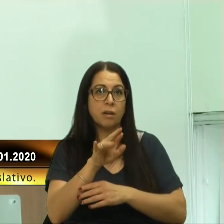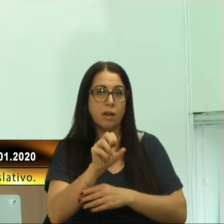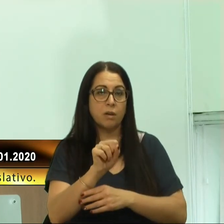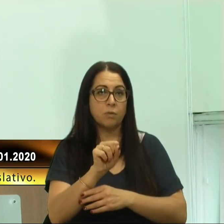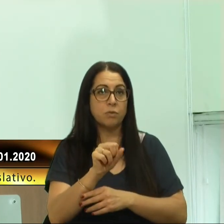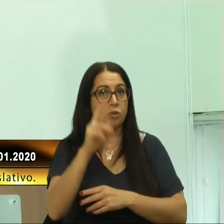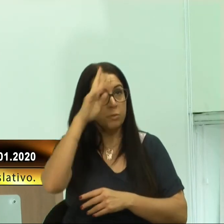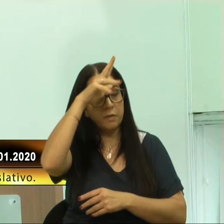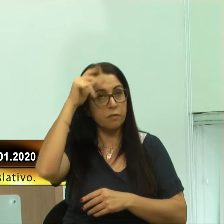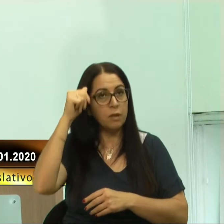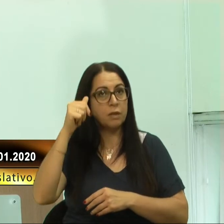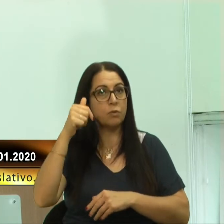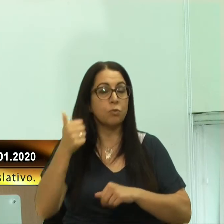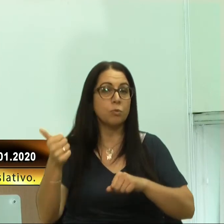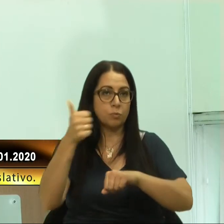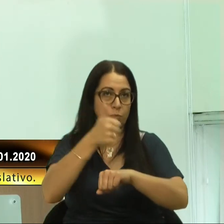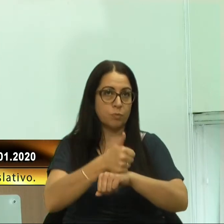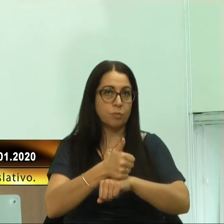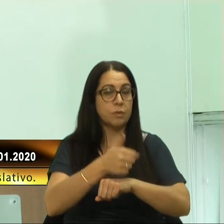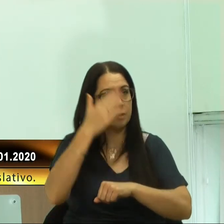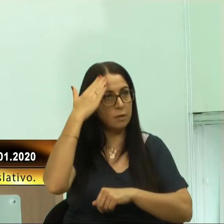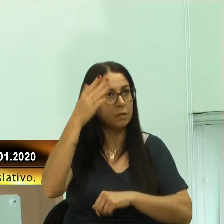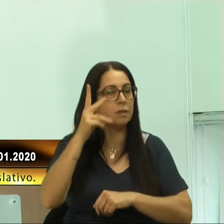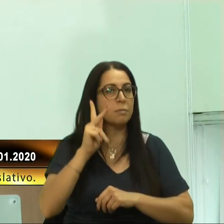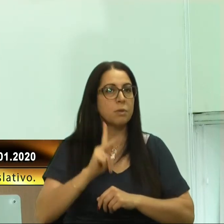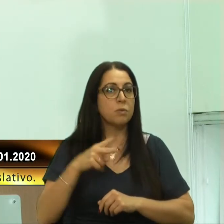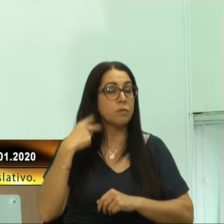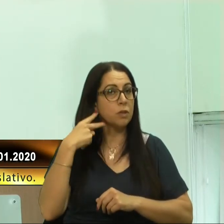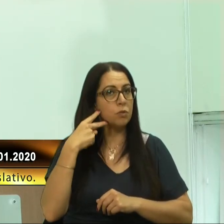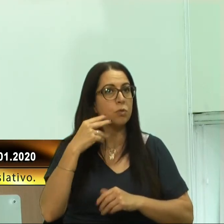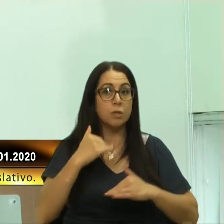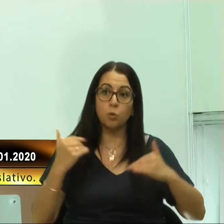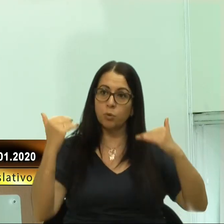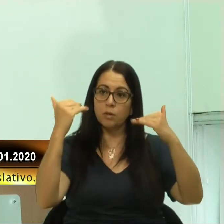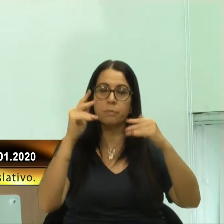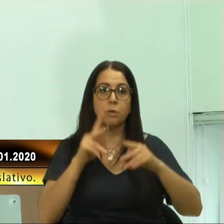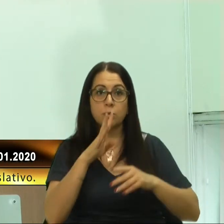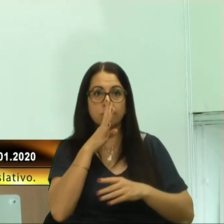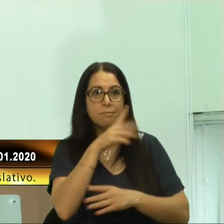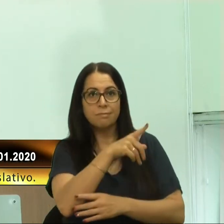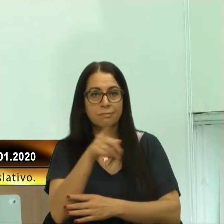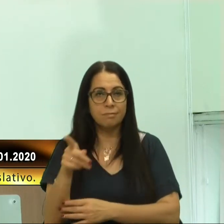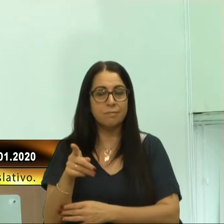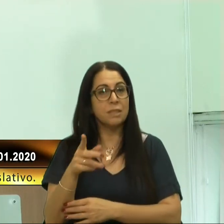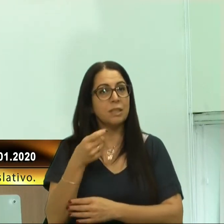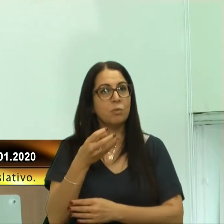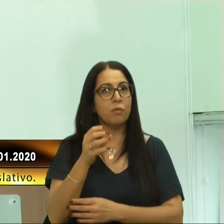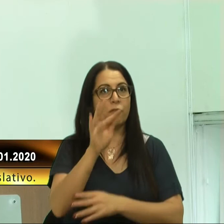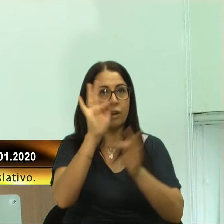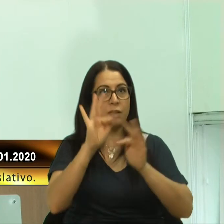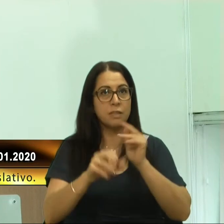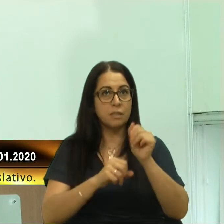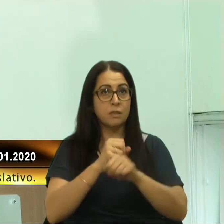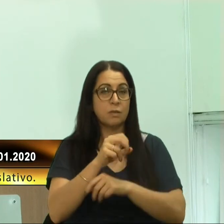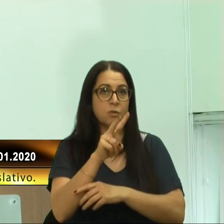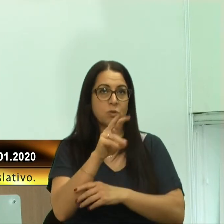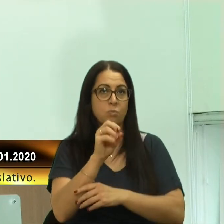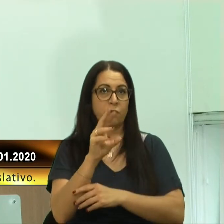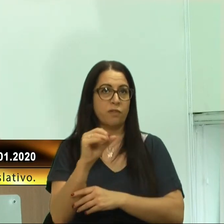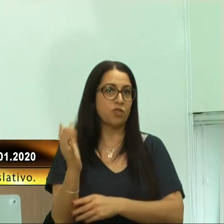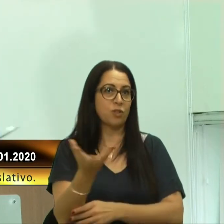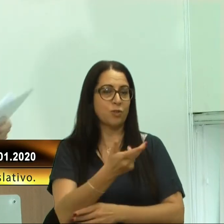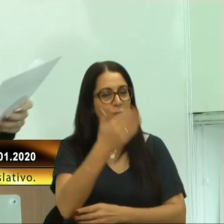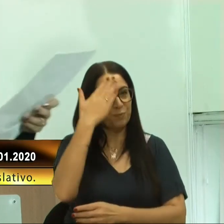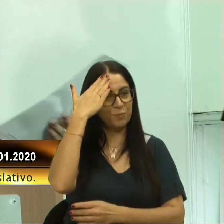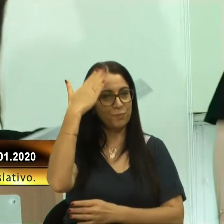exercício. Agradecemos aos vereadores, autoridades e convidados que nos prestigiaram. Desejamos um feliz 2020 a todos.